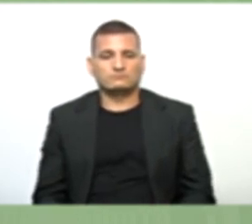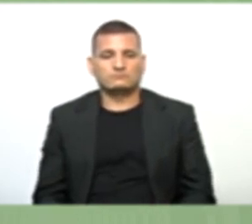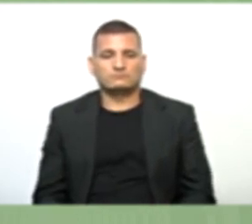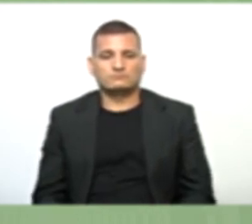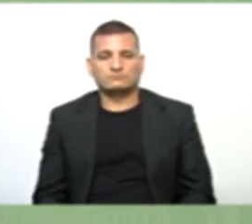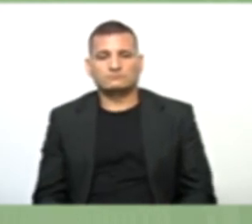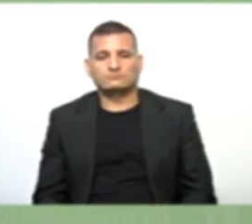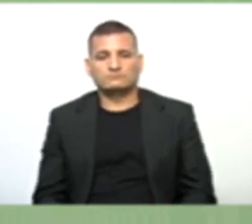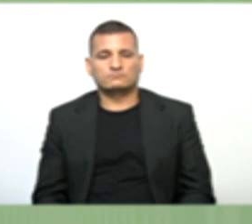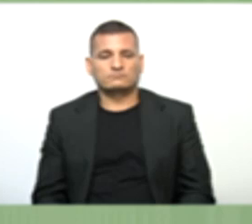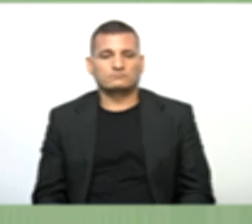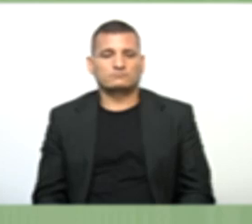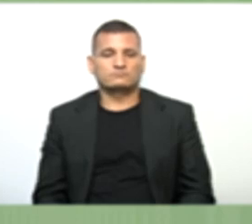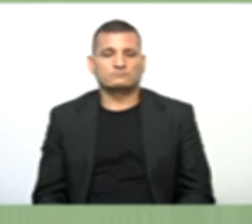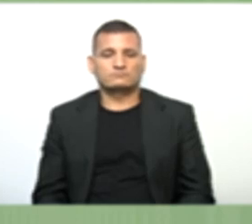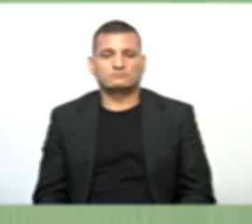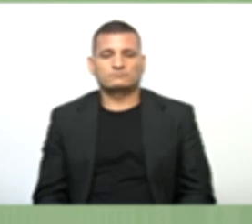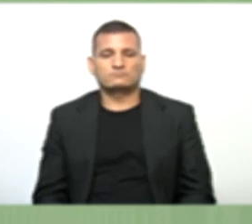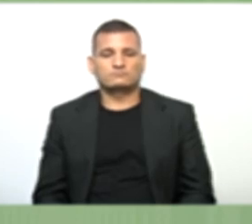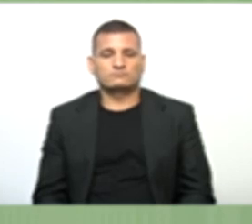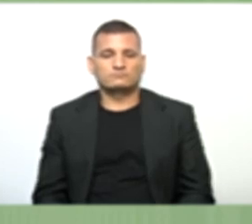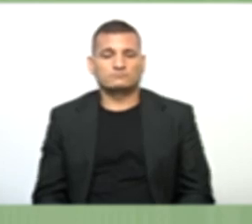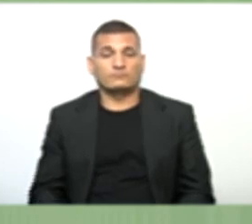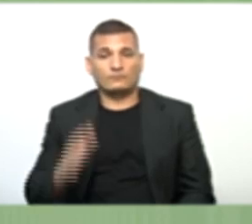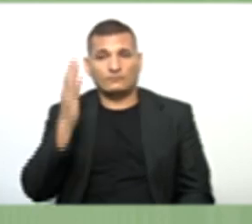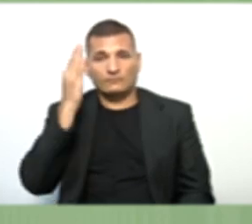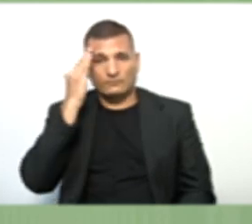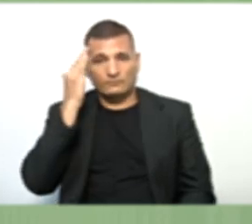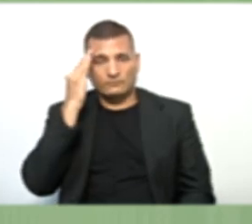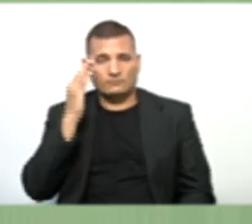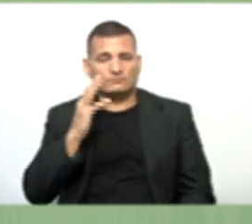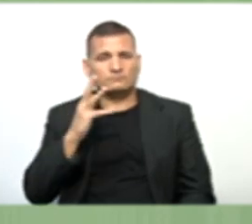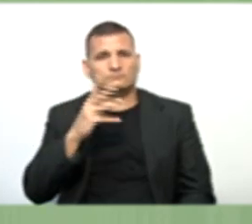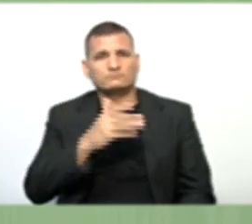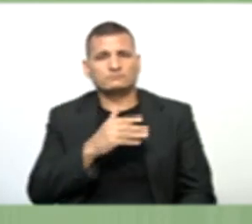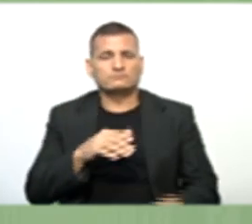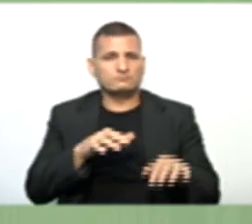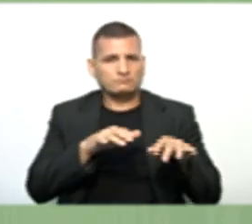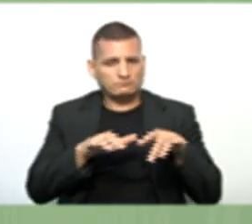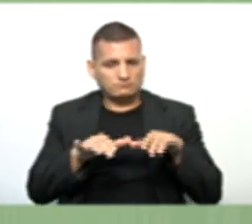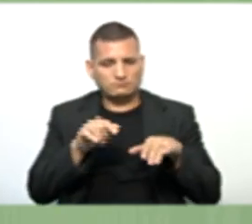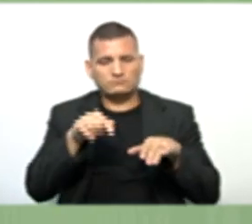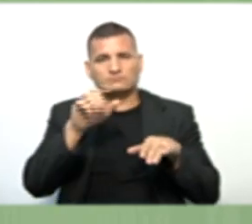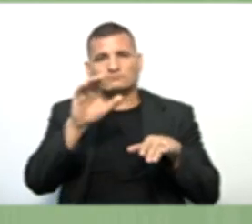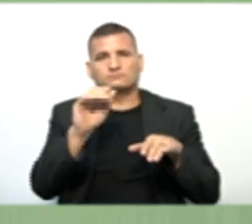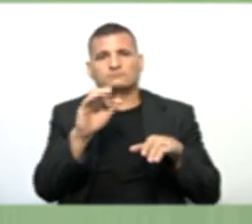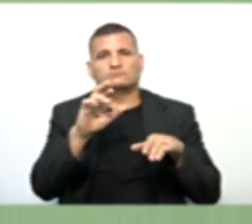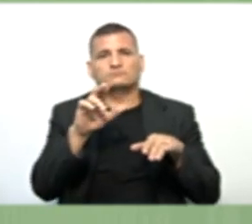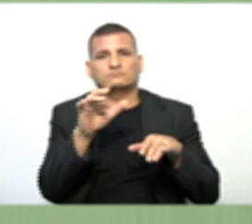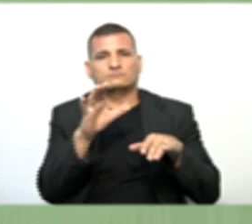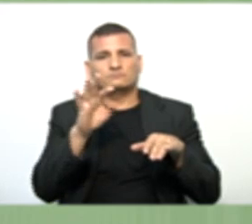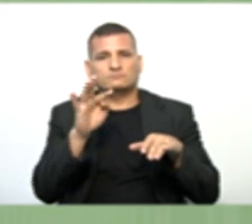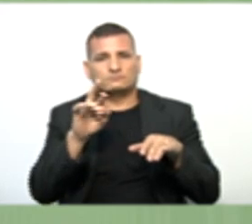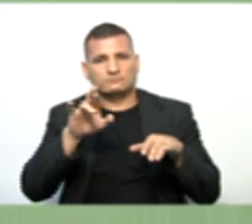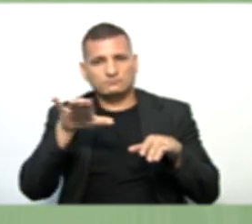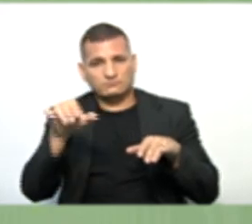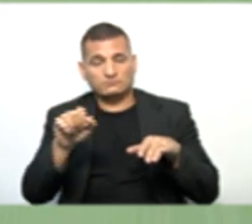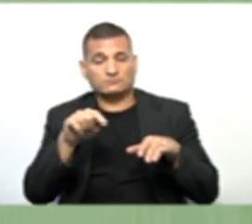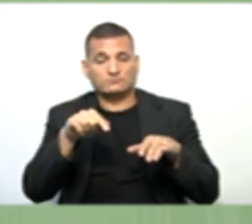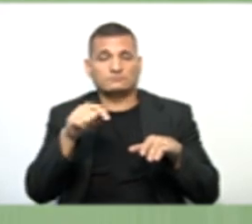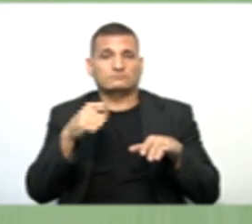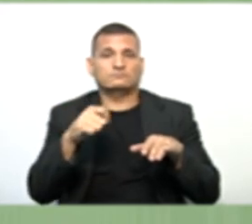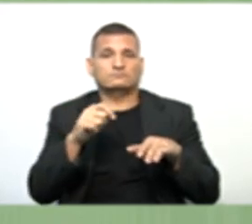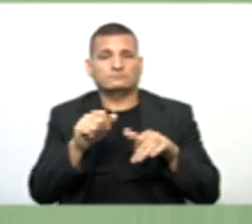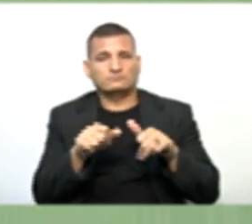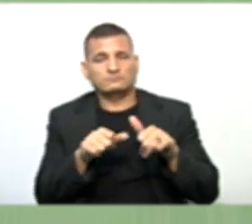Aí, nós sabemos que tudo que é digitado do teclado, que é lido do teclado, são caracteres. Então, nós precisamos converter isso, que vem